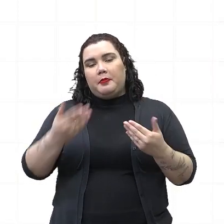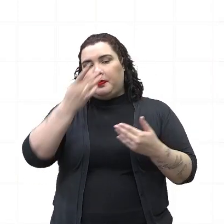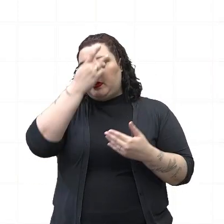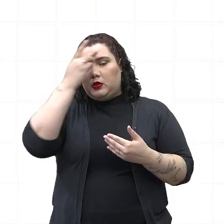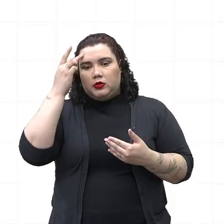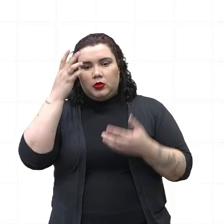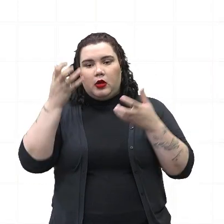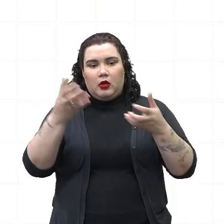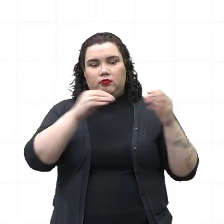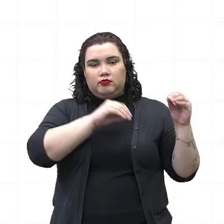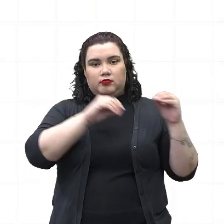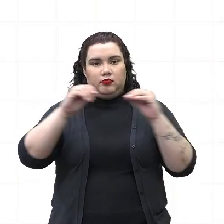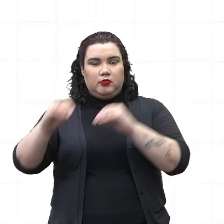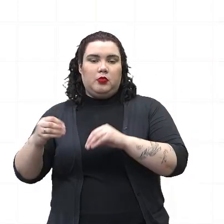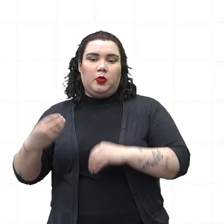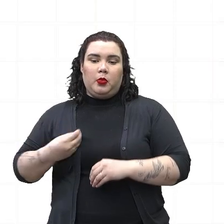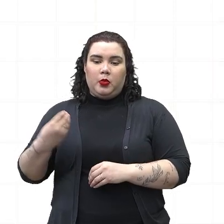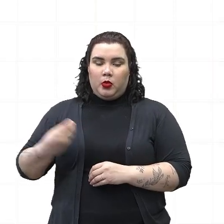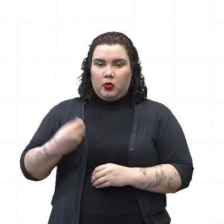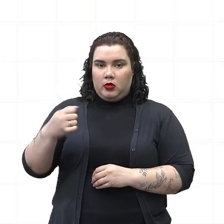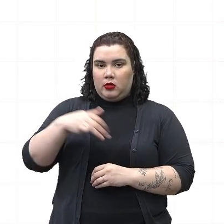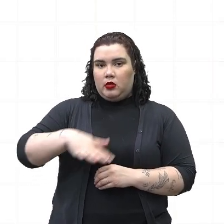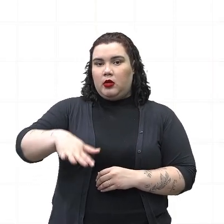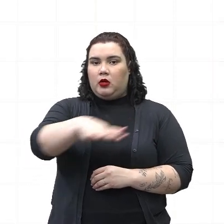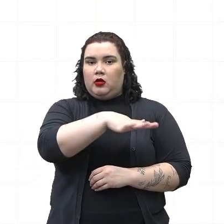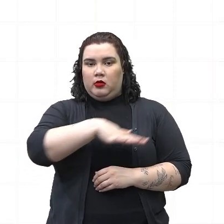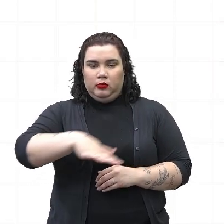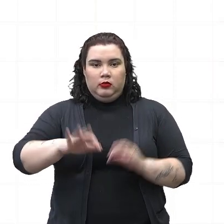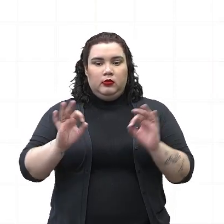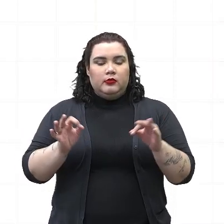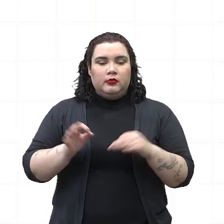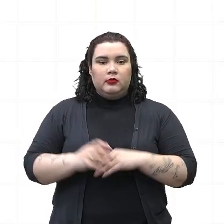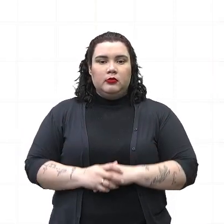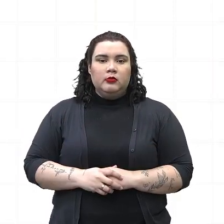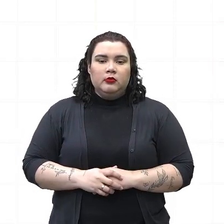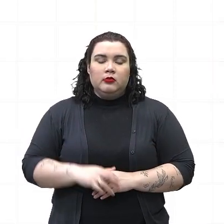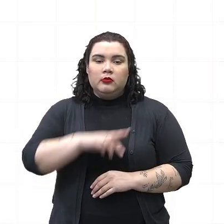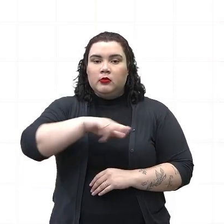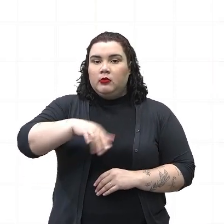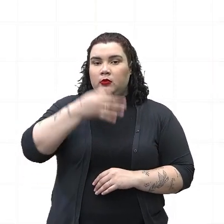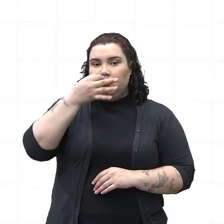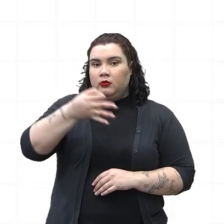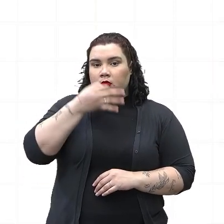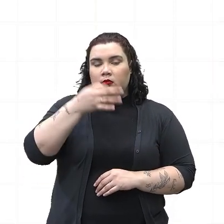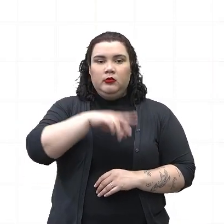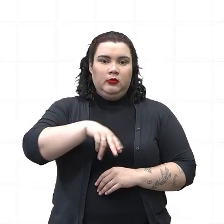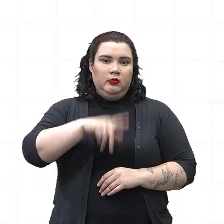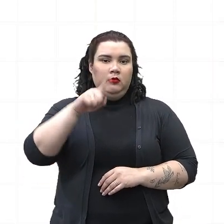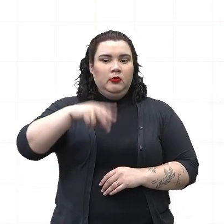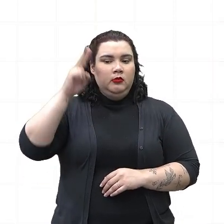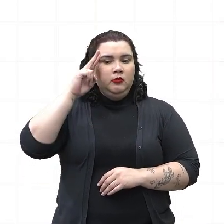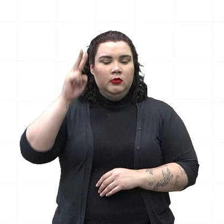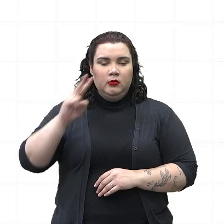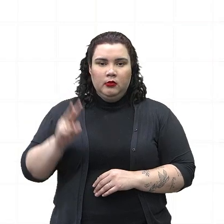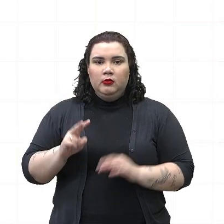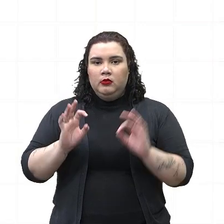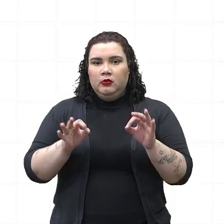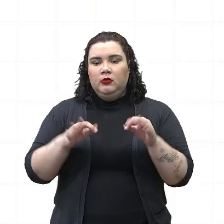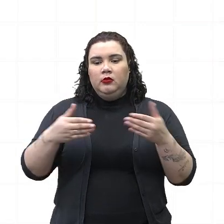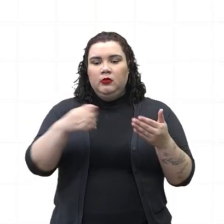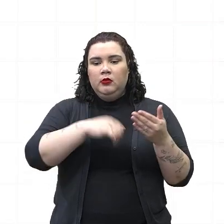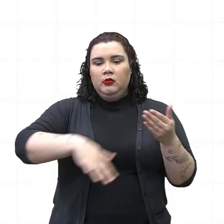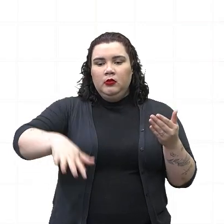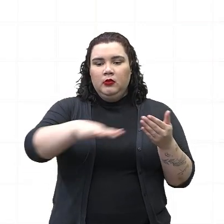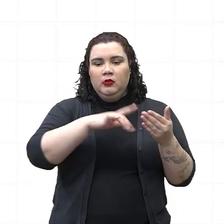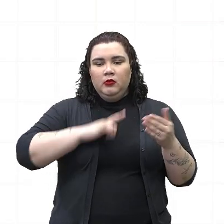pessoas foram morar nessas áreas. A gente está falando aqui não é necessariamente uma opinião, a gente está falando de história, né? As áreas que